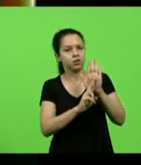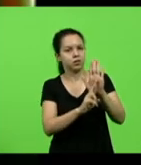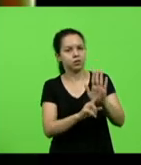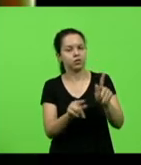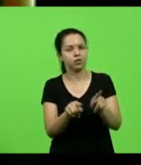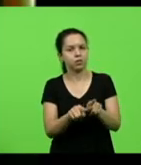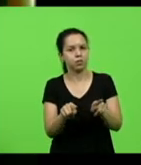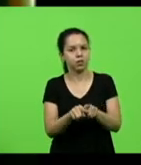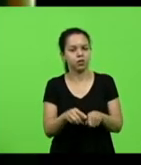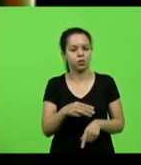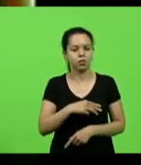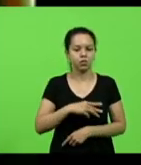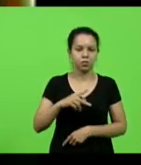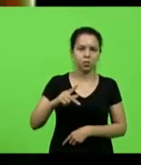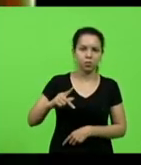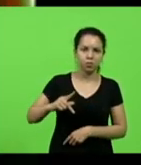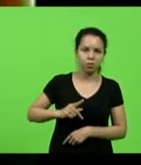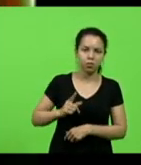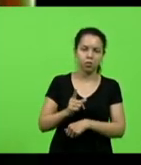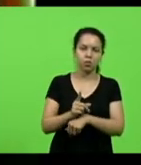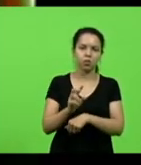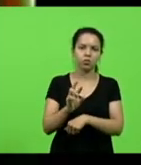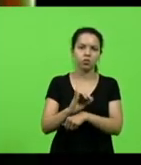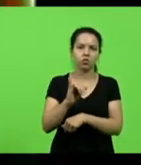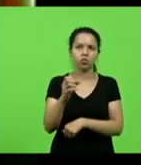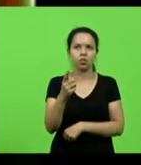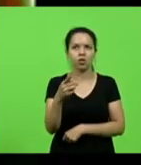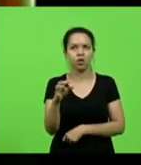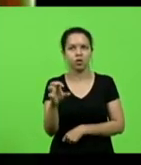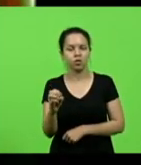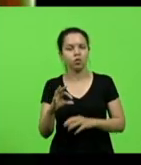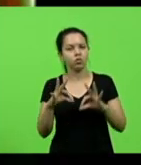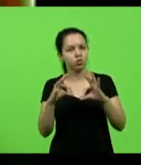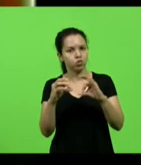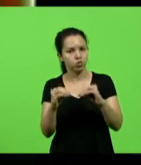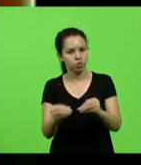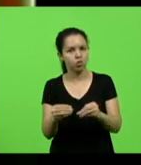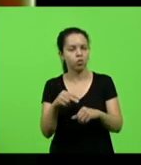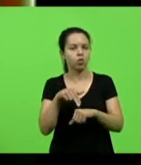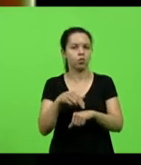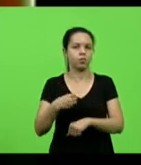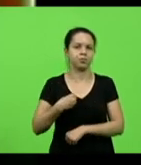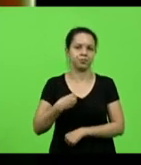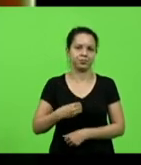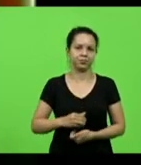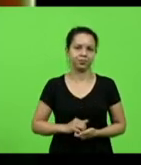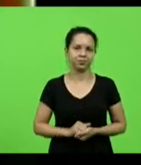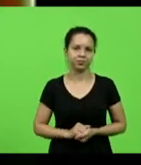Ministério Público, o doutor João. Enfim, saudar a todos que estão presentes.